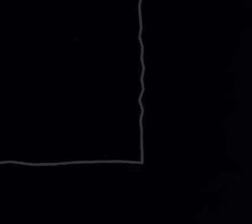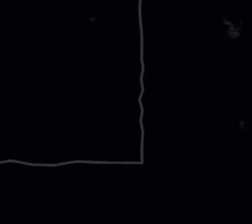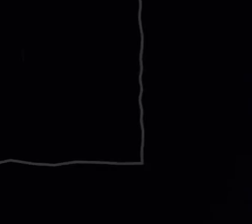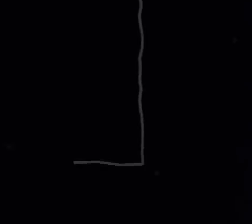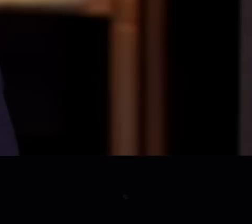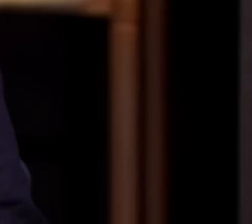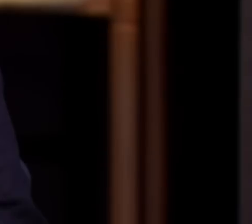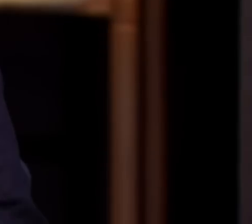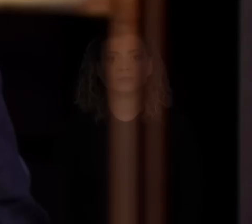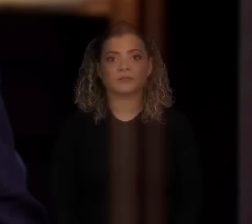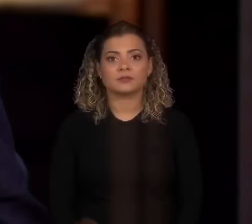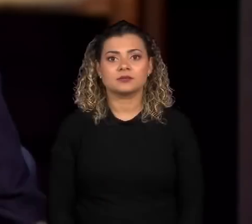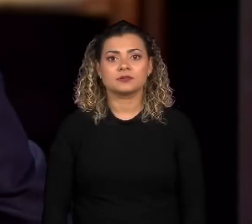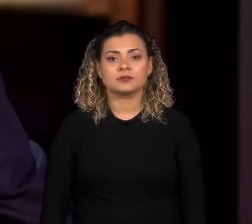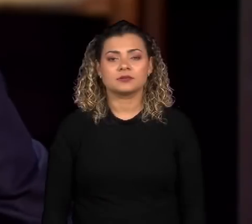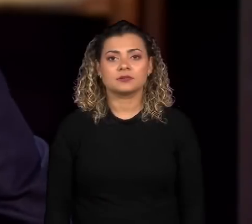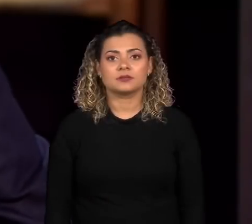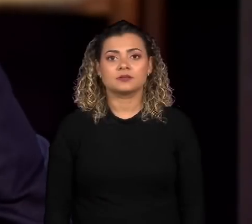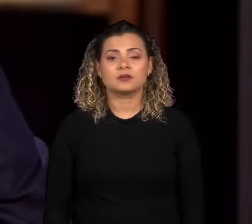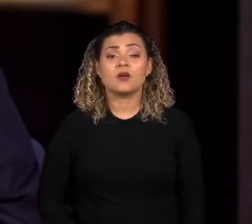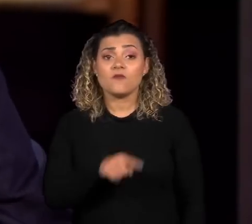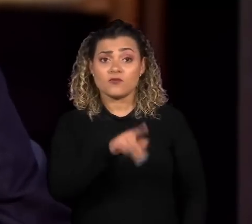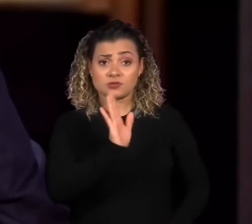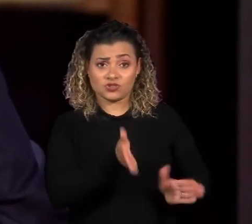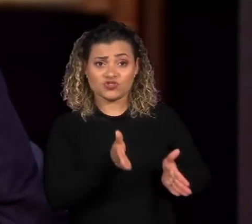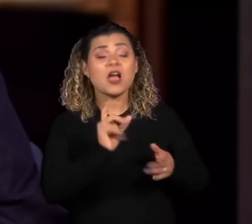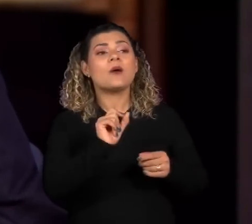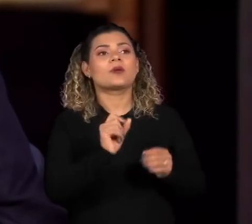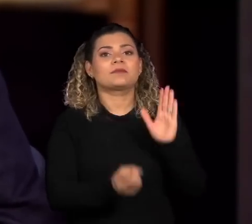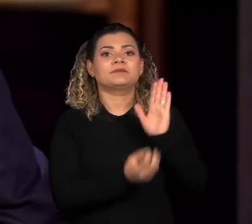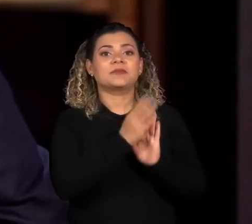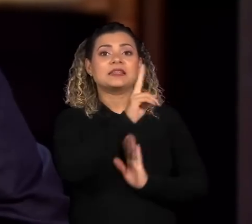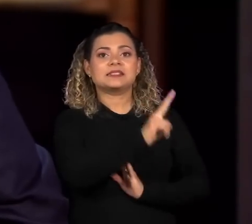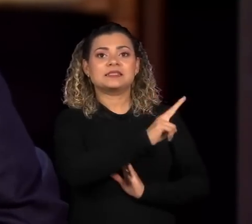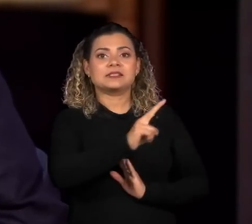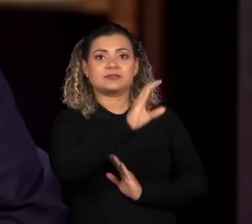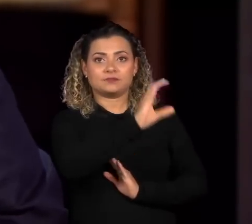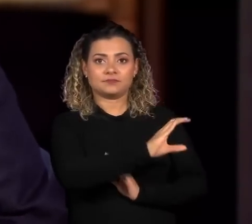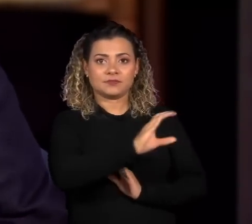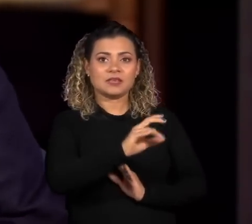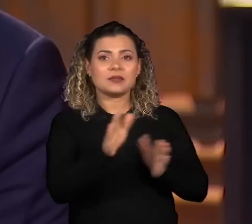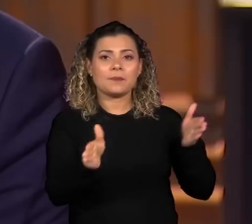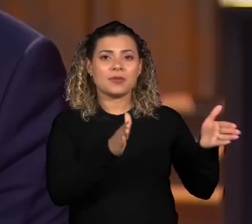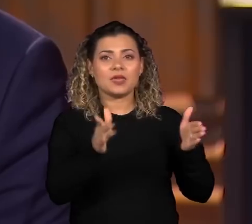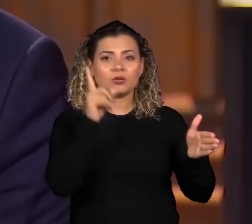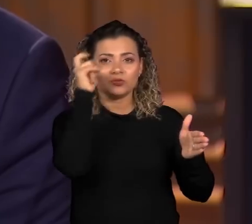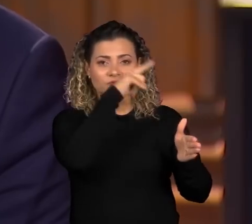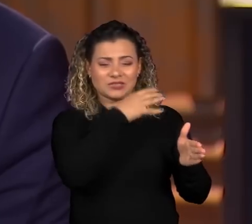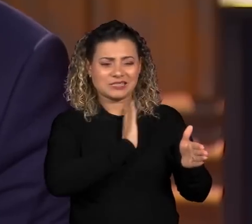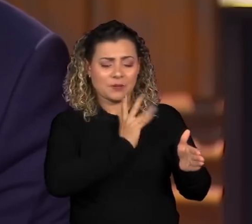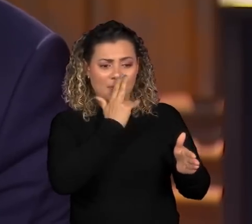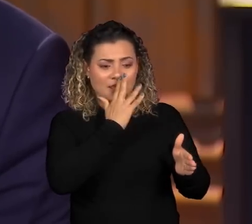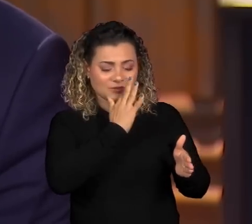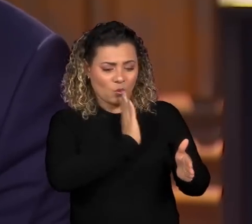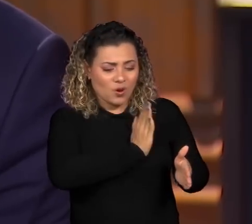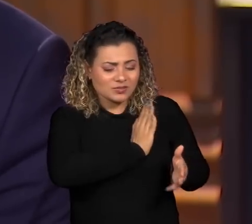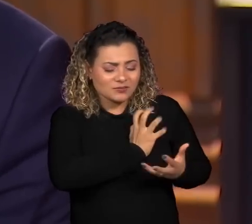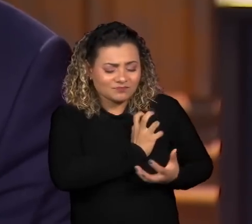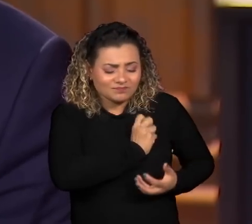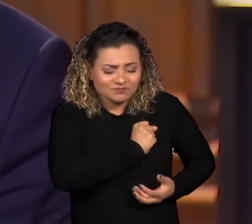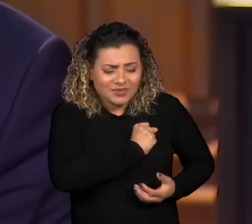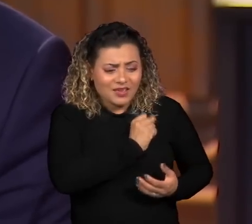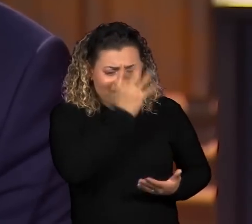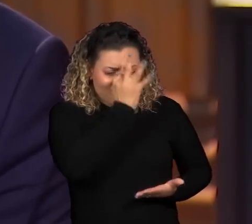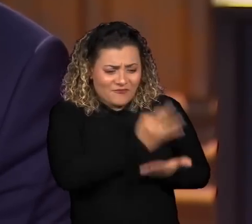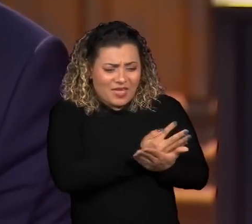Hallelujah. Você já teve assim que celebrar uma missa? Já. Num dia de imagino. pouca fé? Não diria